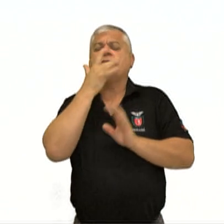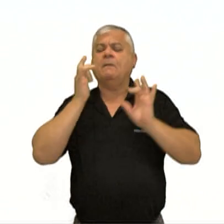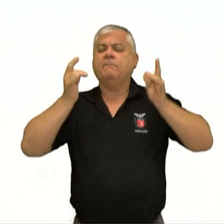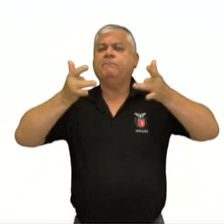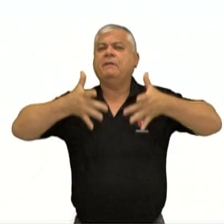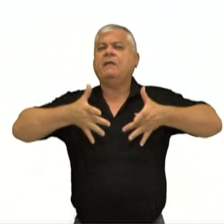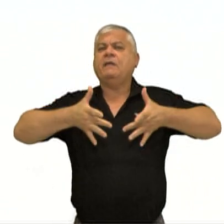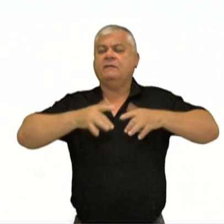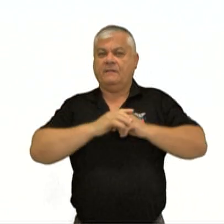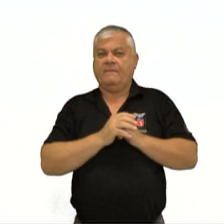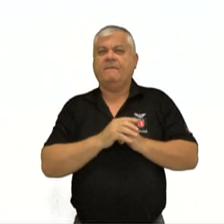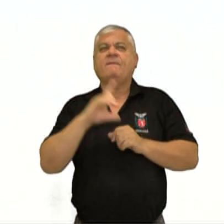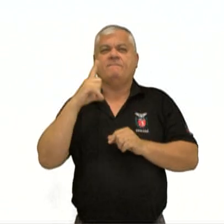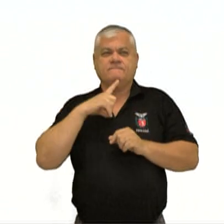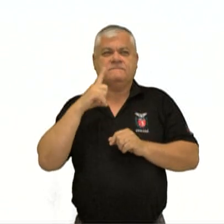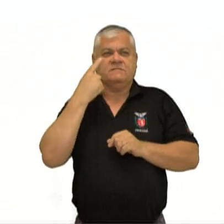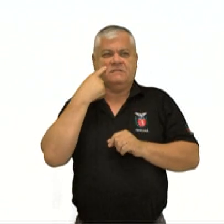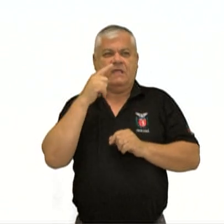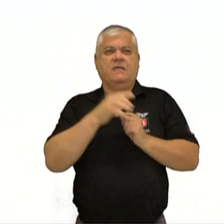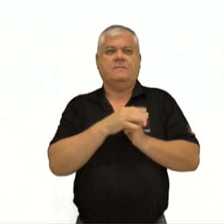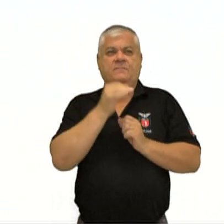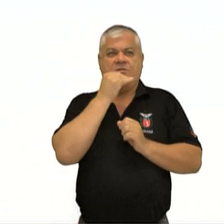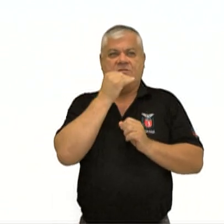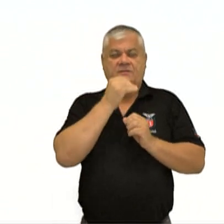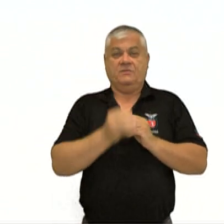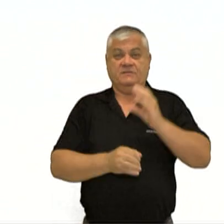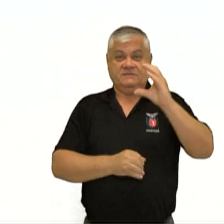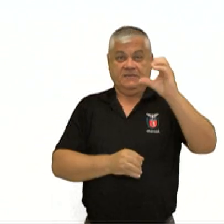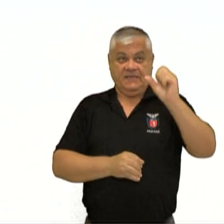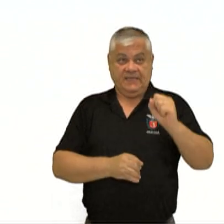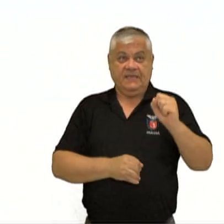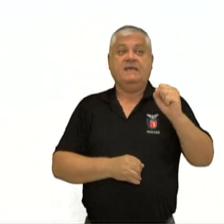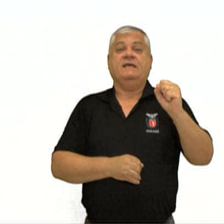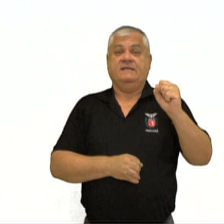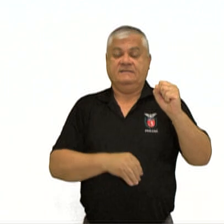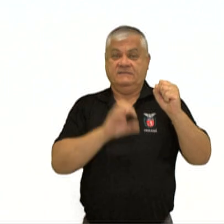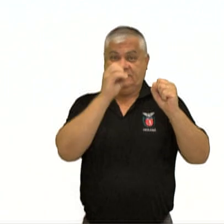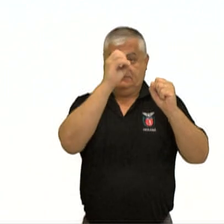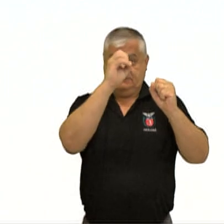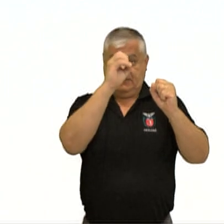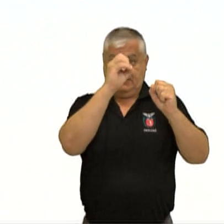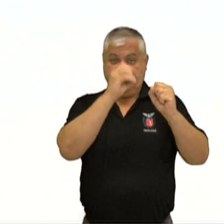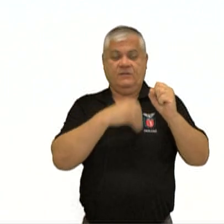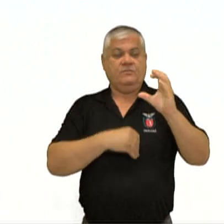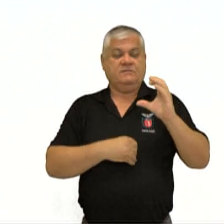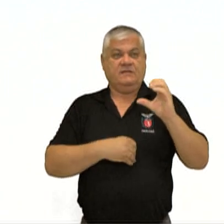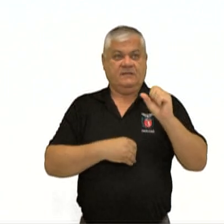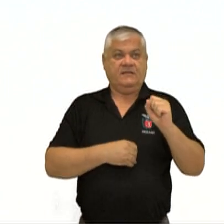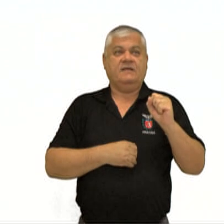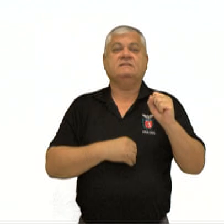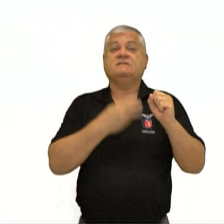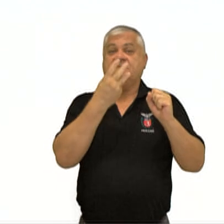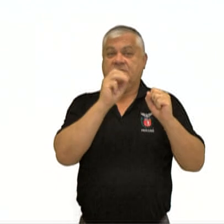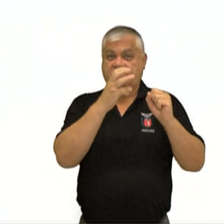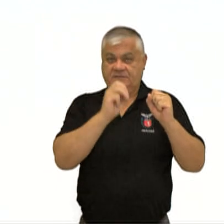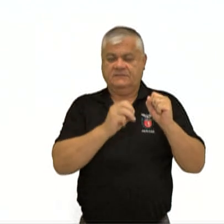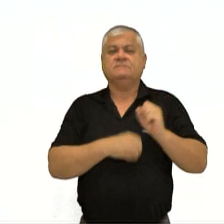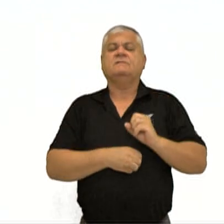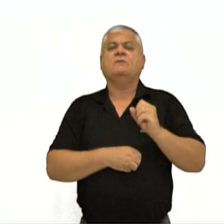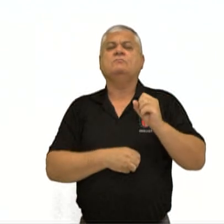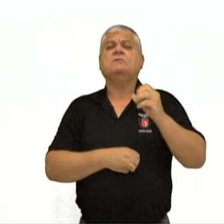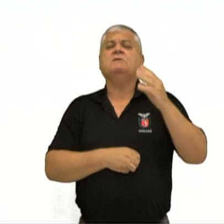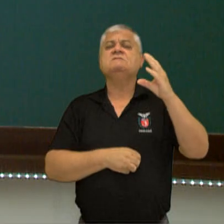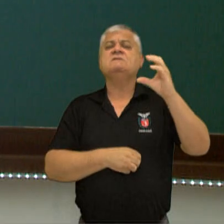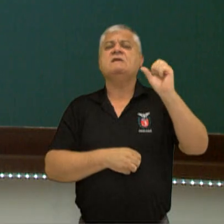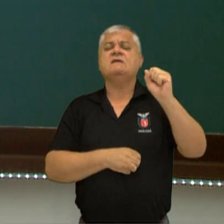tenho as informações do coeficiente de solubilidade da sacarose nas duas temperaturas que ele traz ali. Então, para resolver essa